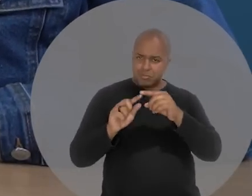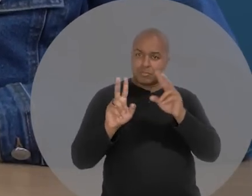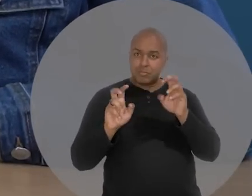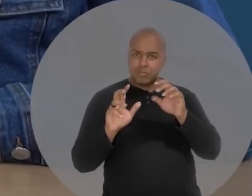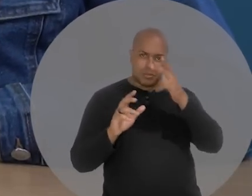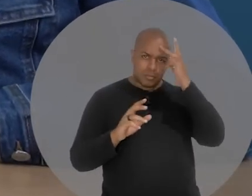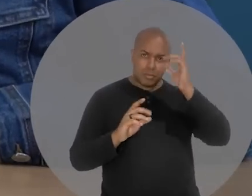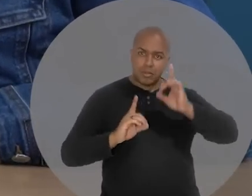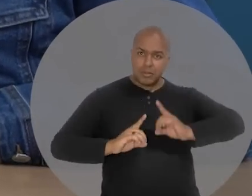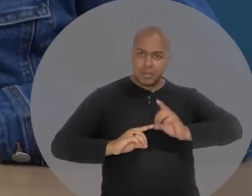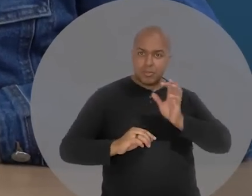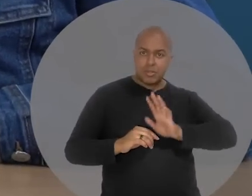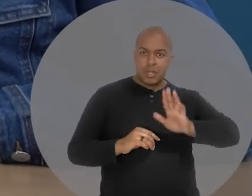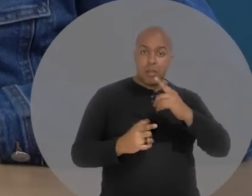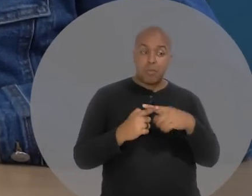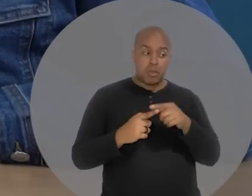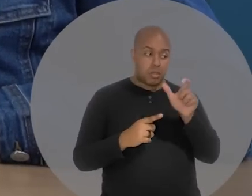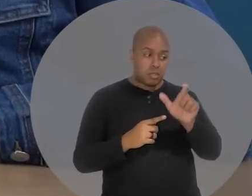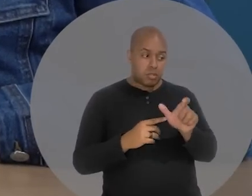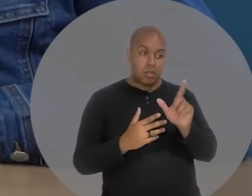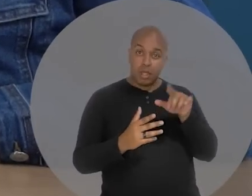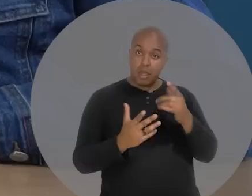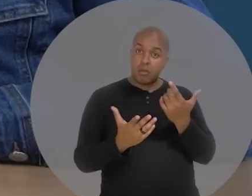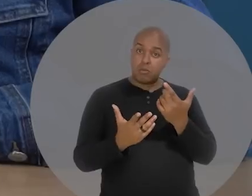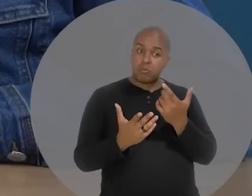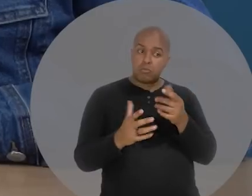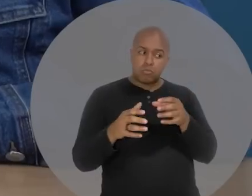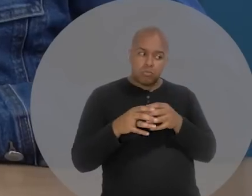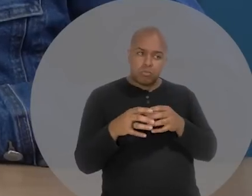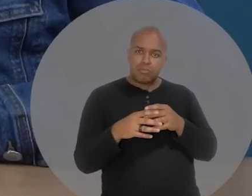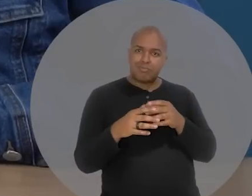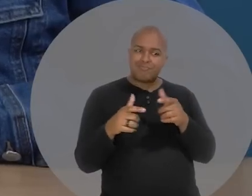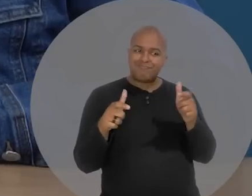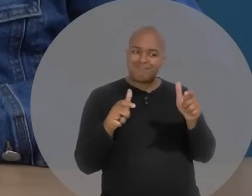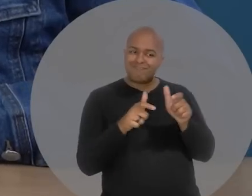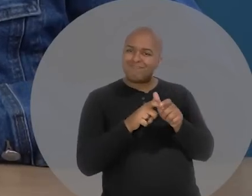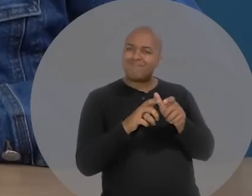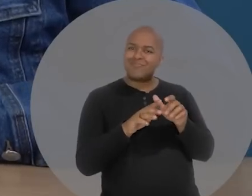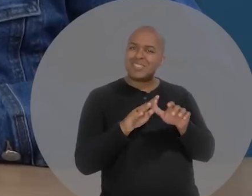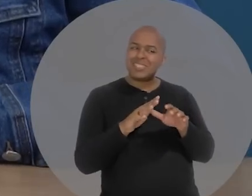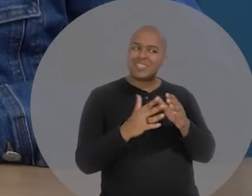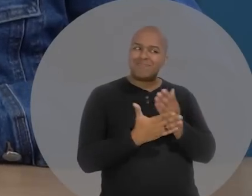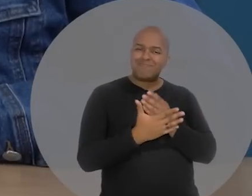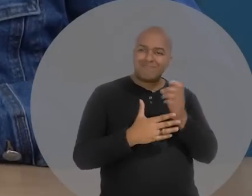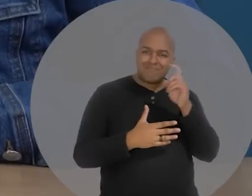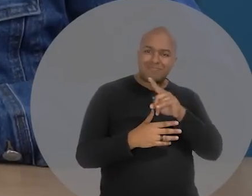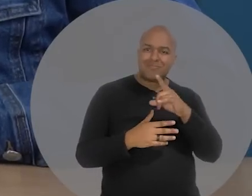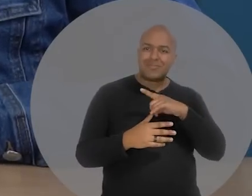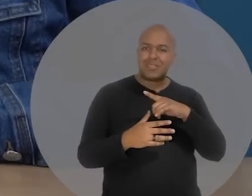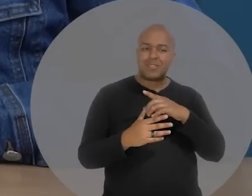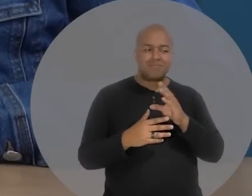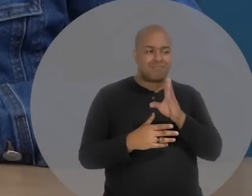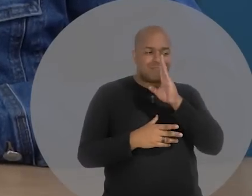com deficiência, porque esse ainda é um grupo minorizado, marginalizado,